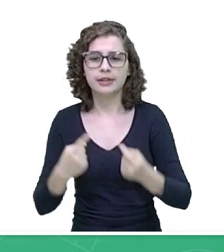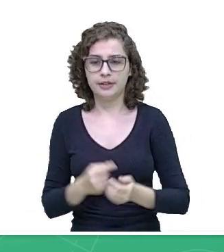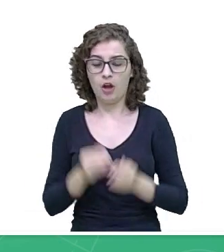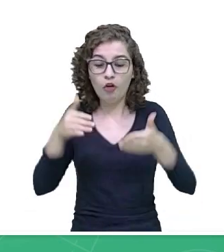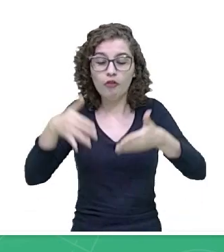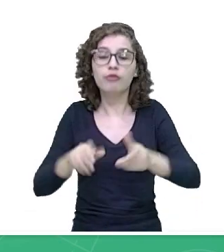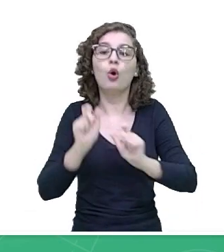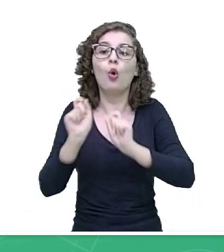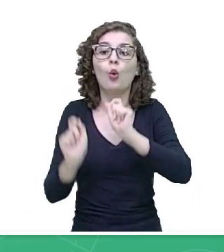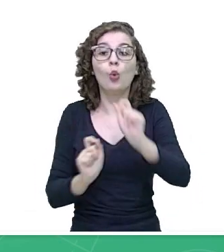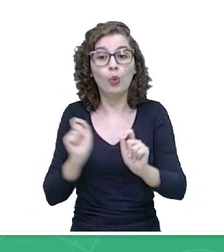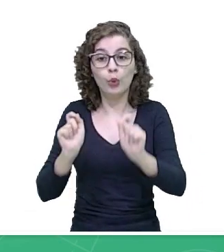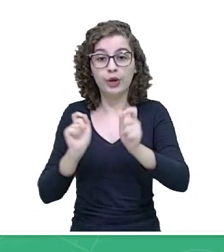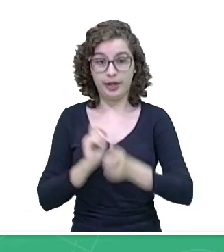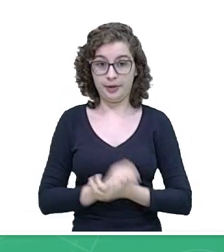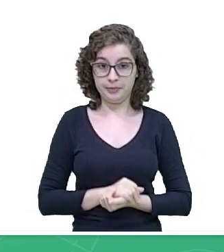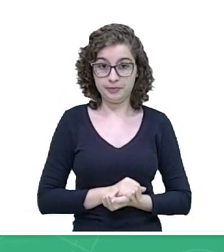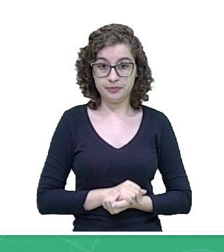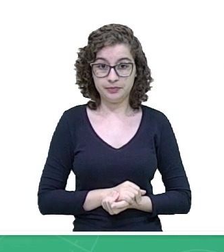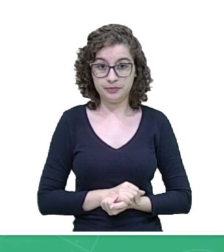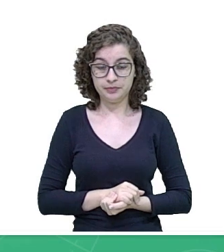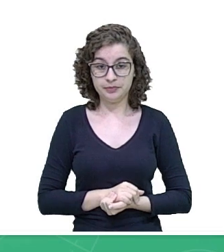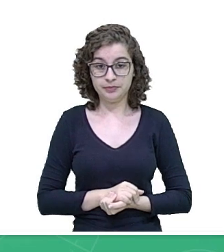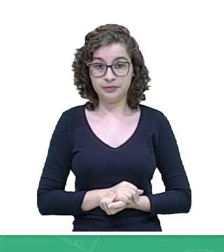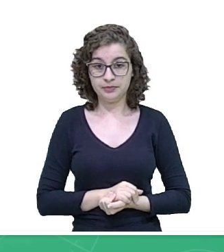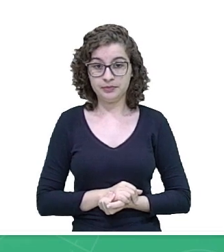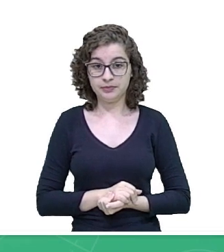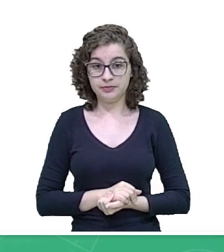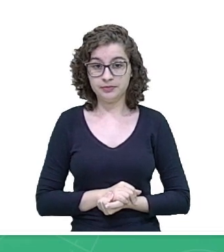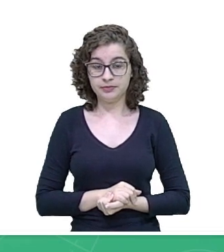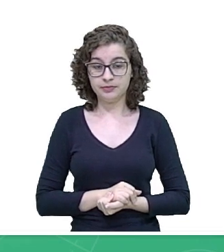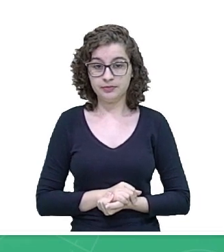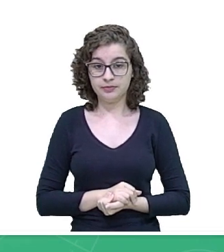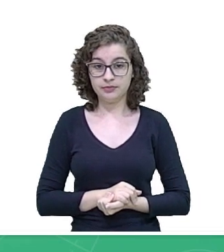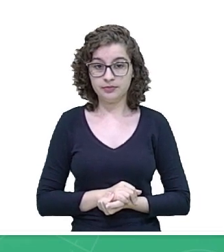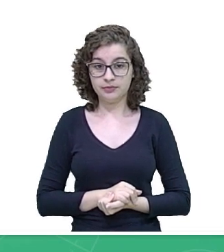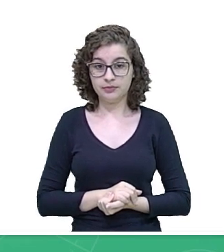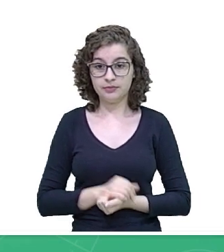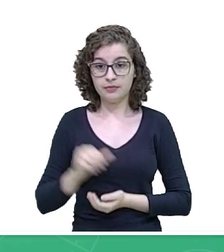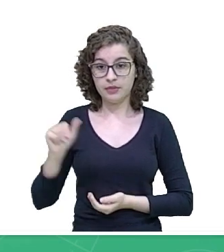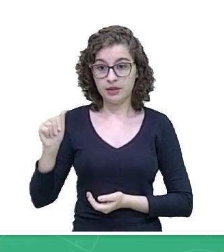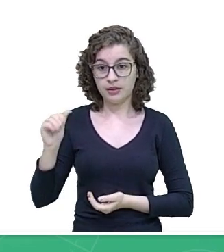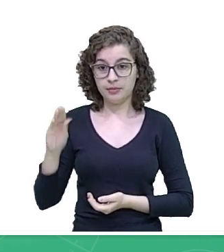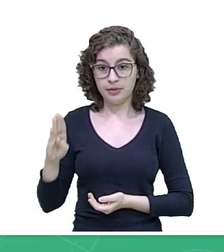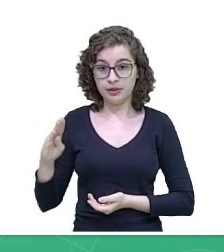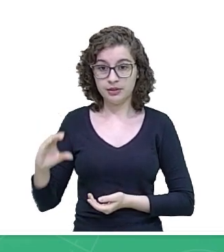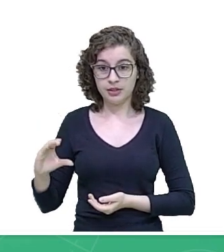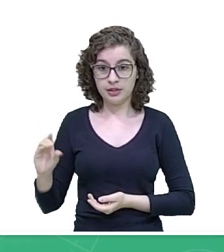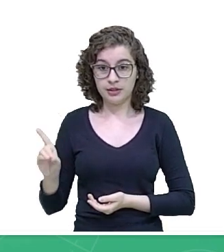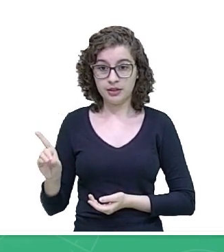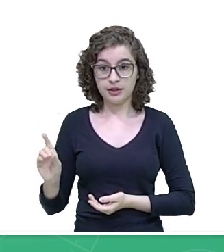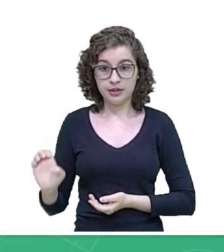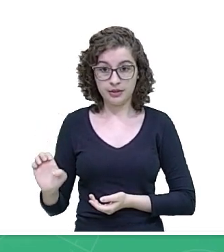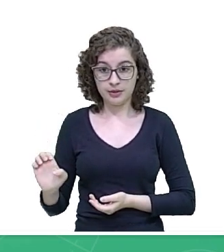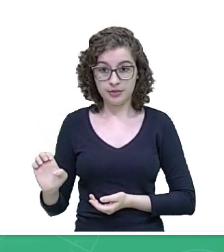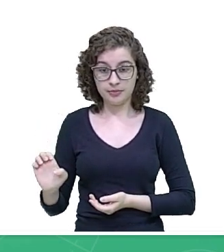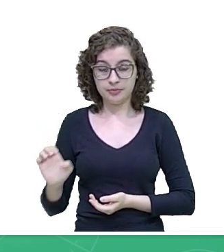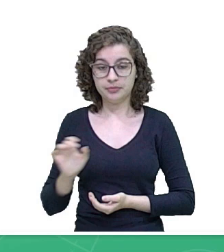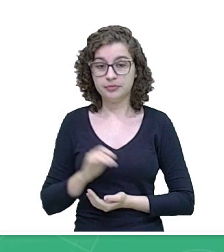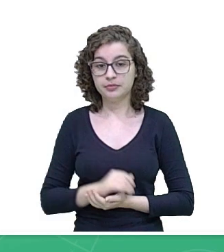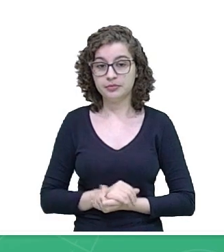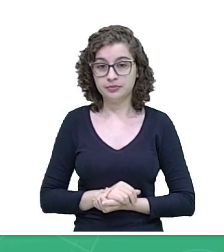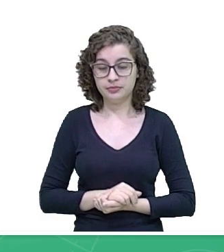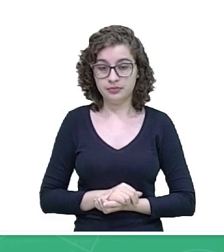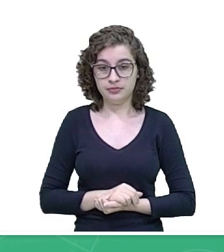visam garantir dois pontos. Vocês têm cinco alternativas, A, B,